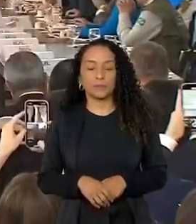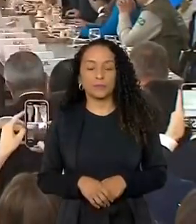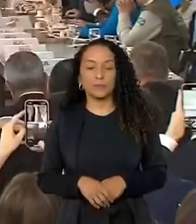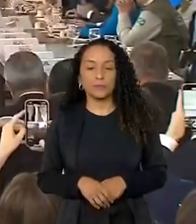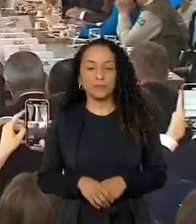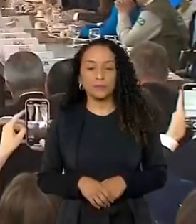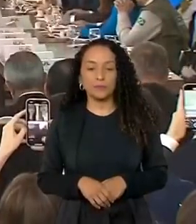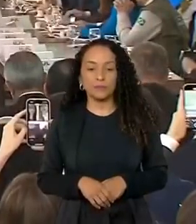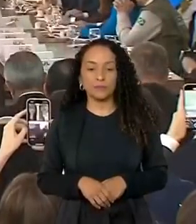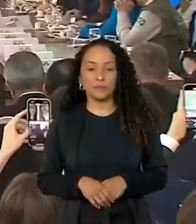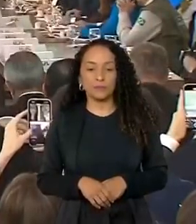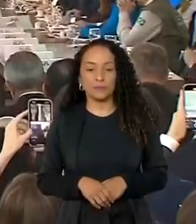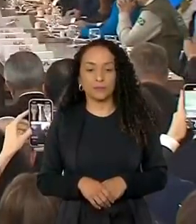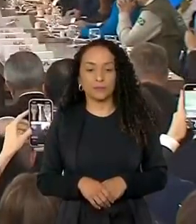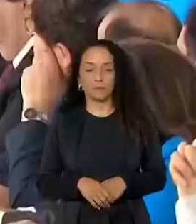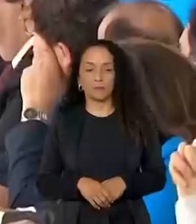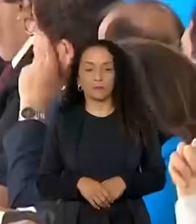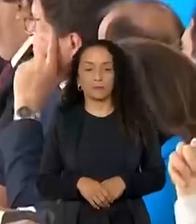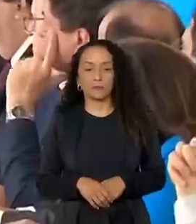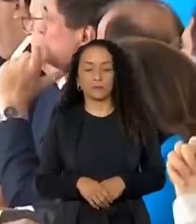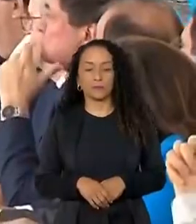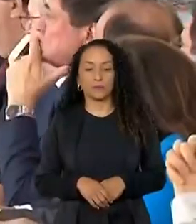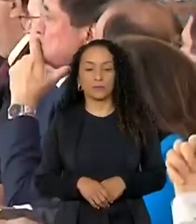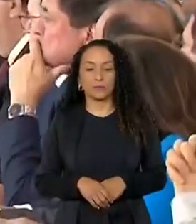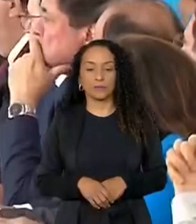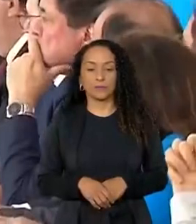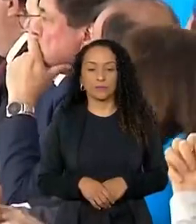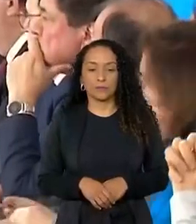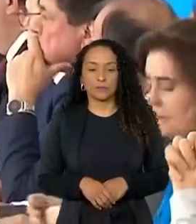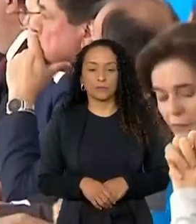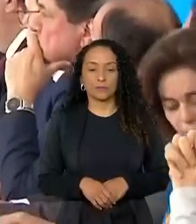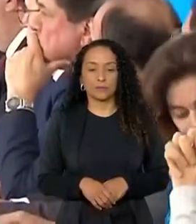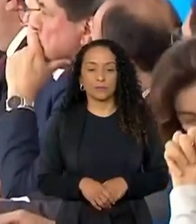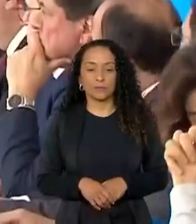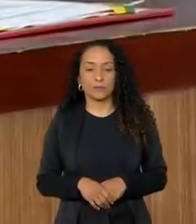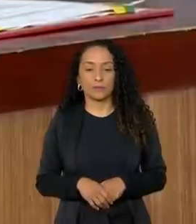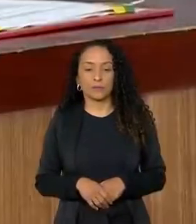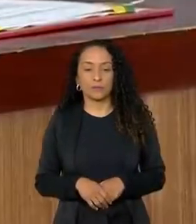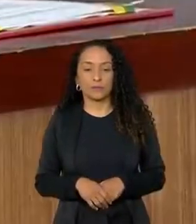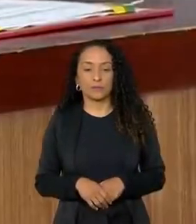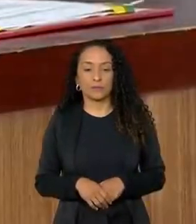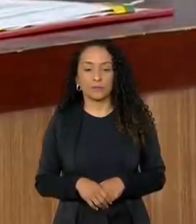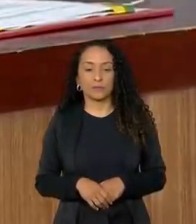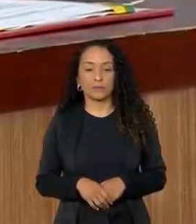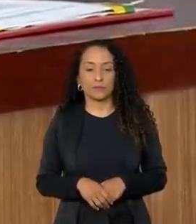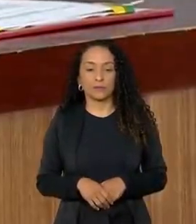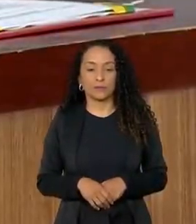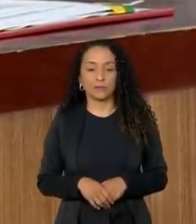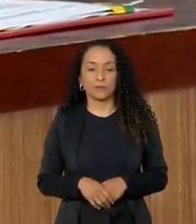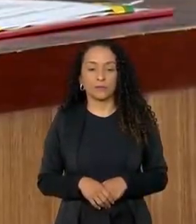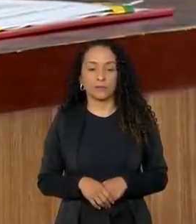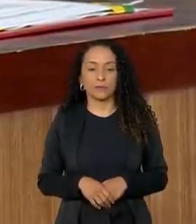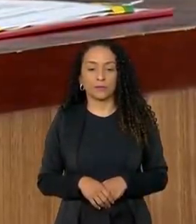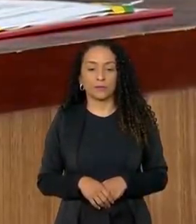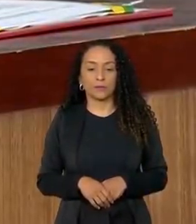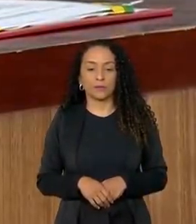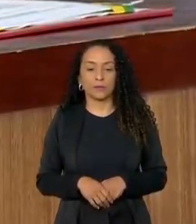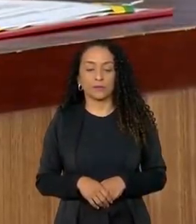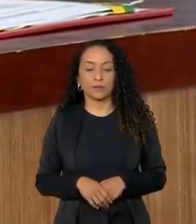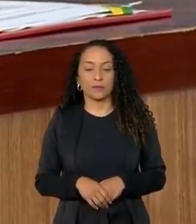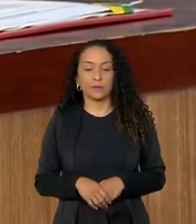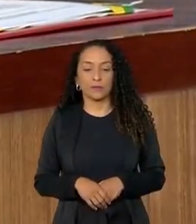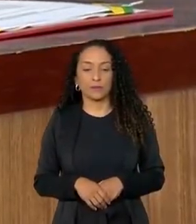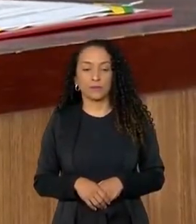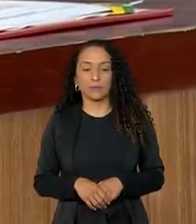bilhões de reais que as empresas envolvidas alegam já ter desembolsado para reparar os danos. A demora para chegar